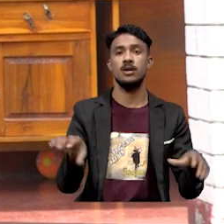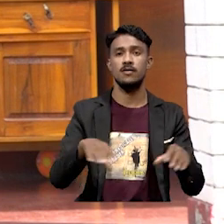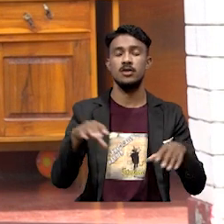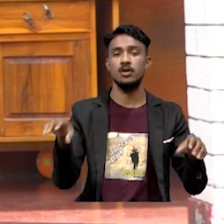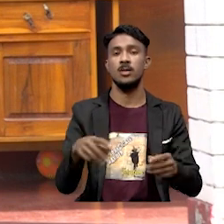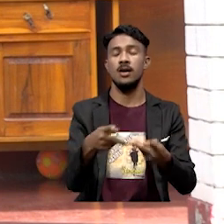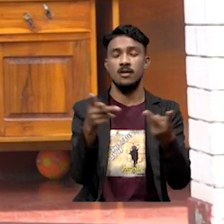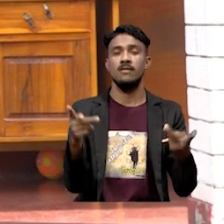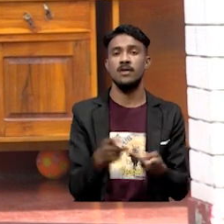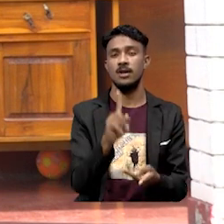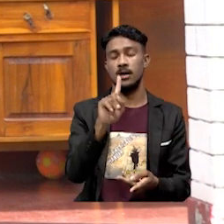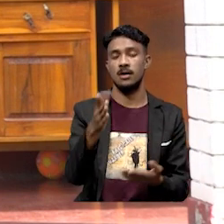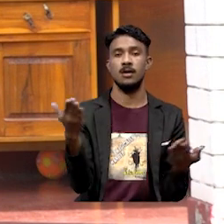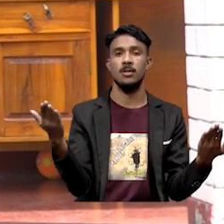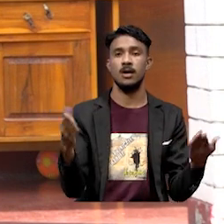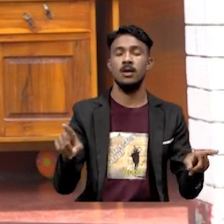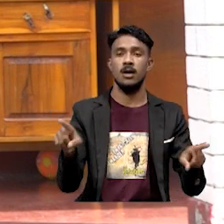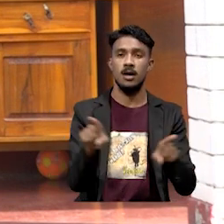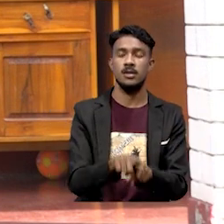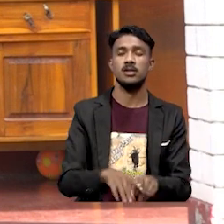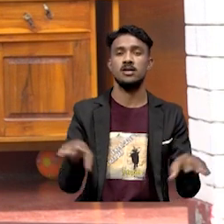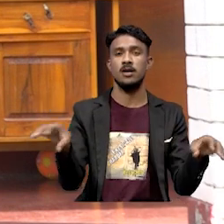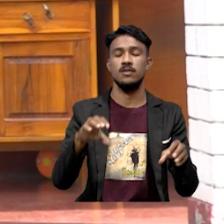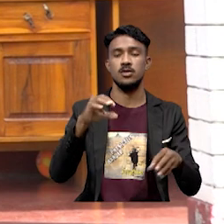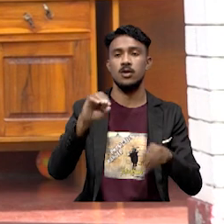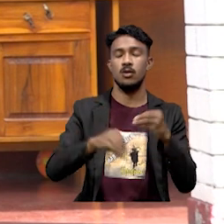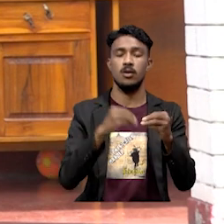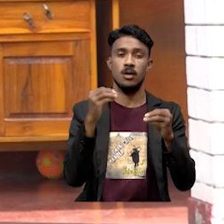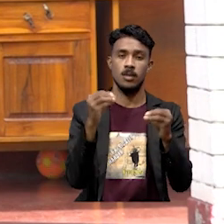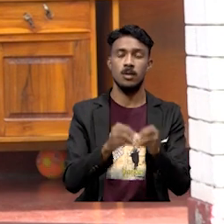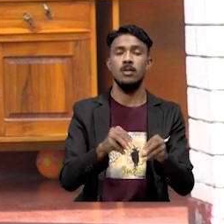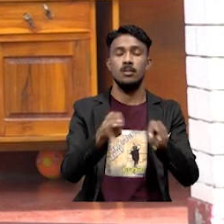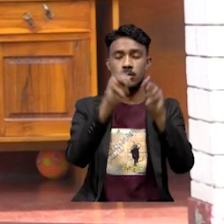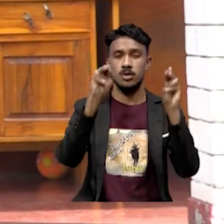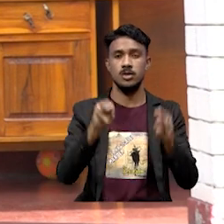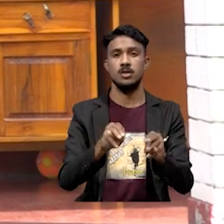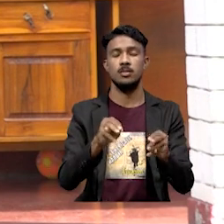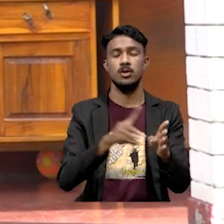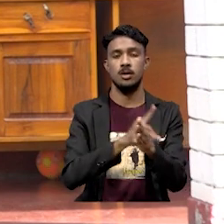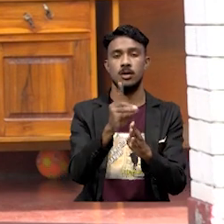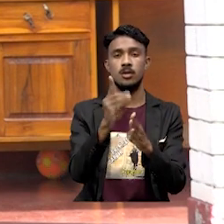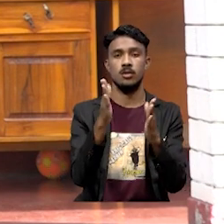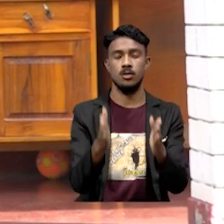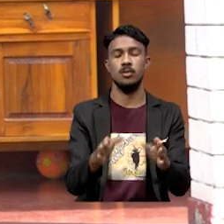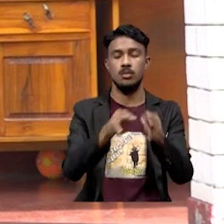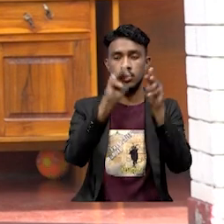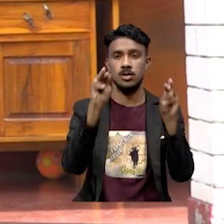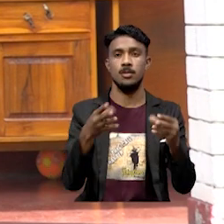ida nene maka autoridade servisu municipal. Ili administrasi municipal ini. Ya